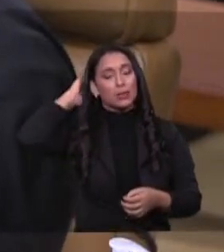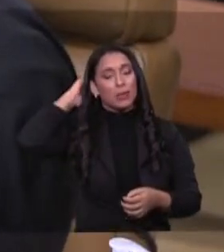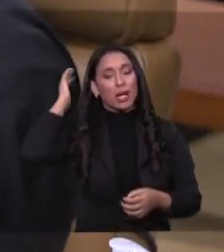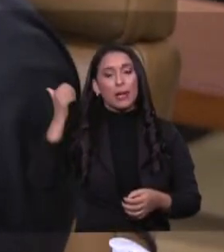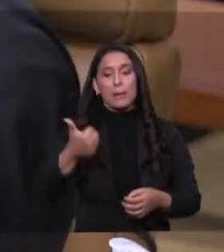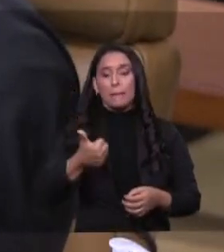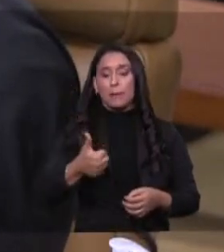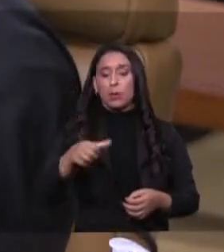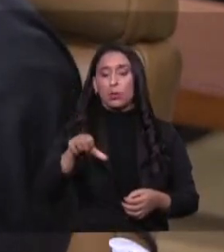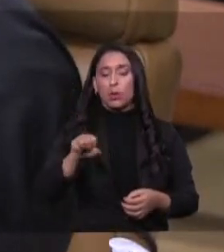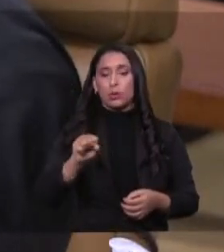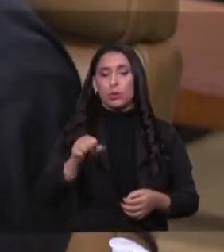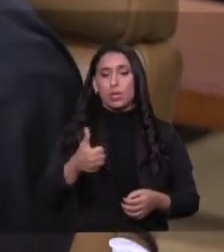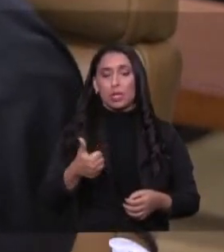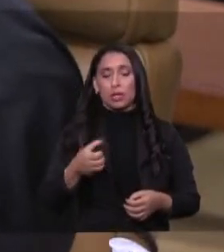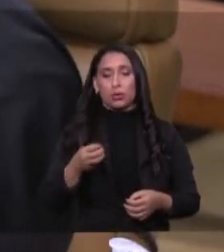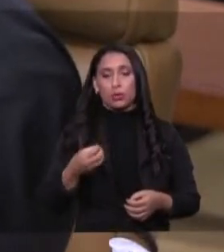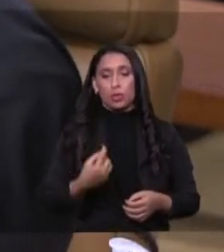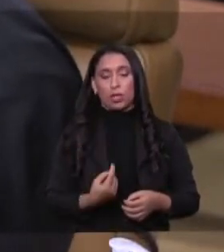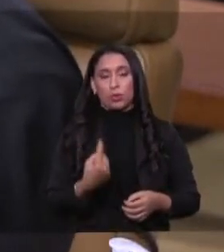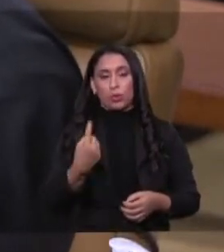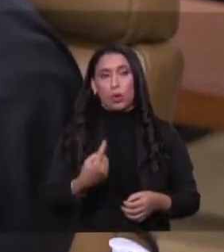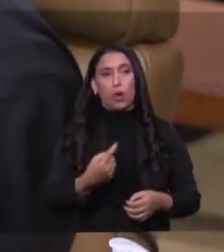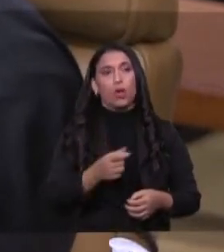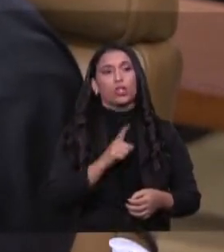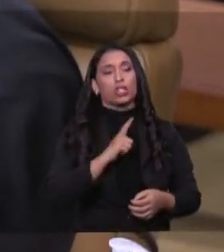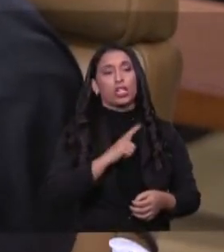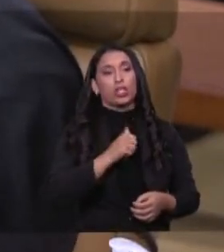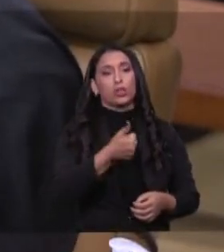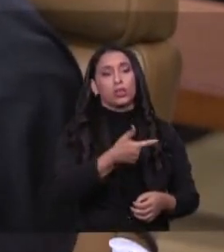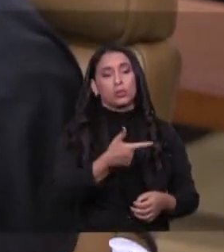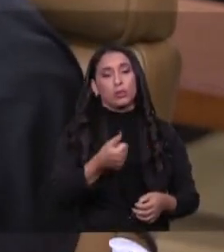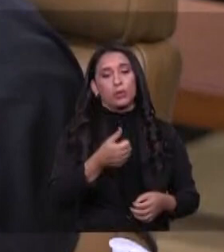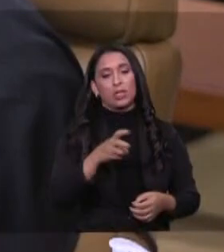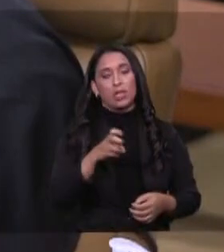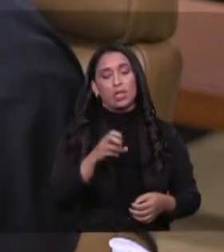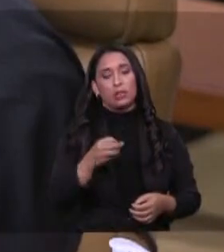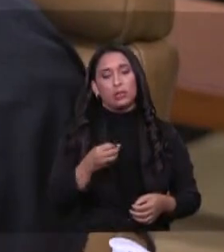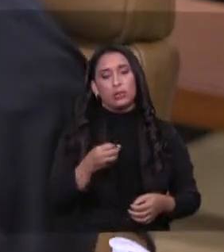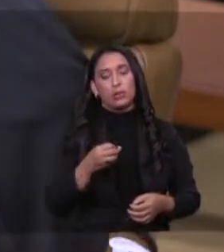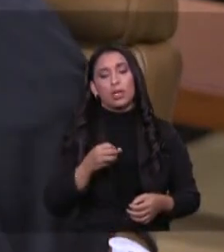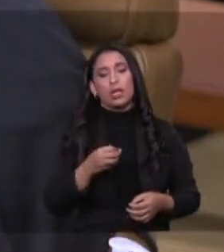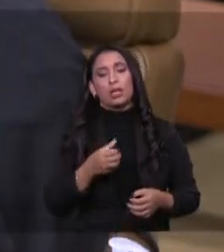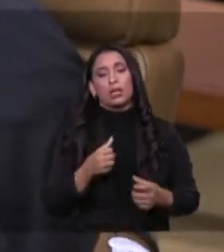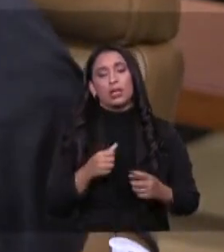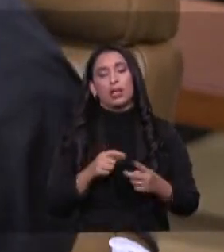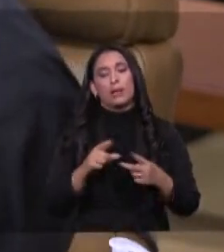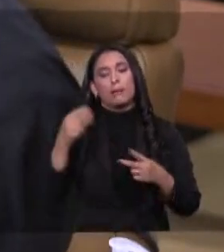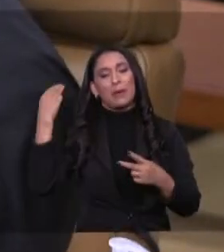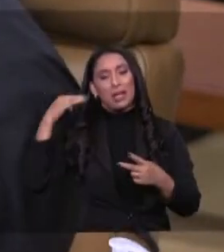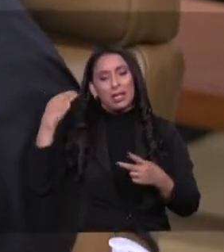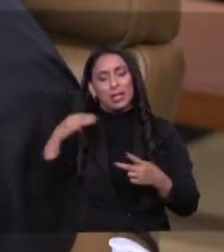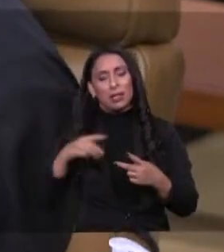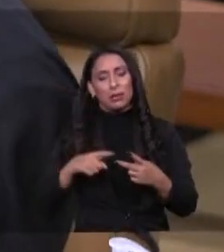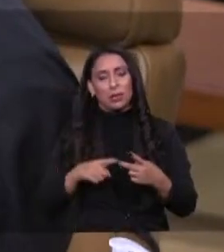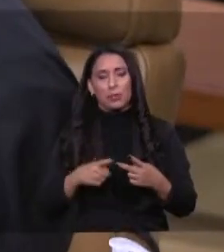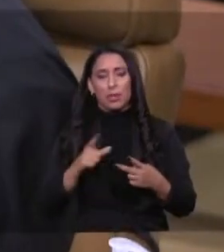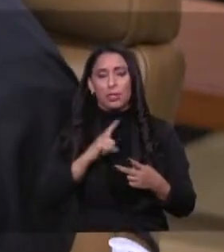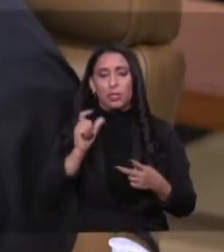1801, 12.500 habitantes. São Luís do Maranhão, 1810, 20.500